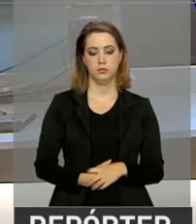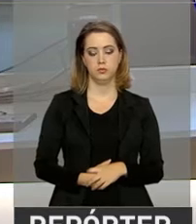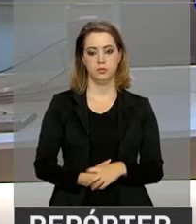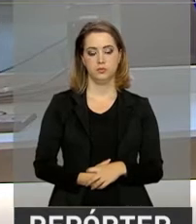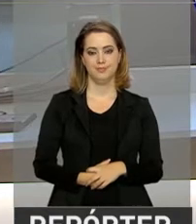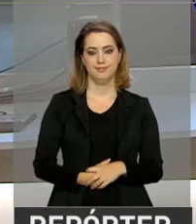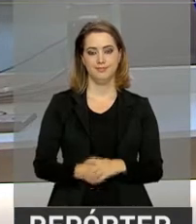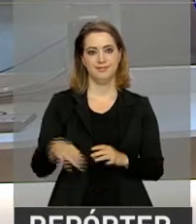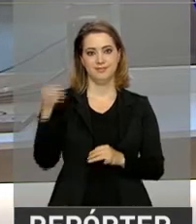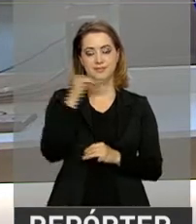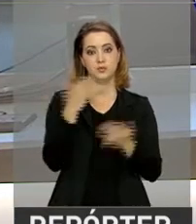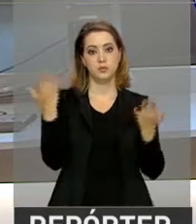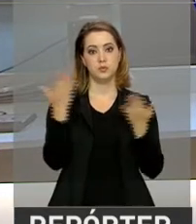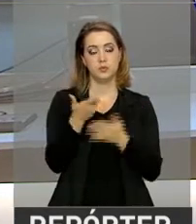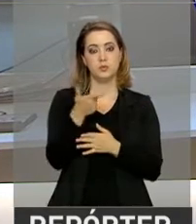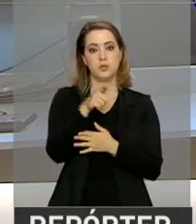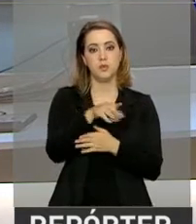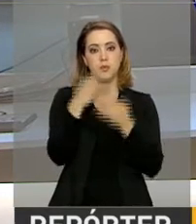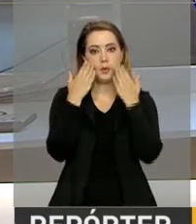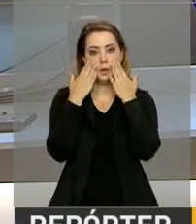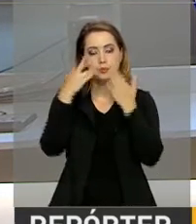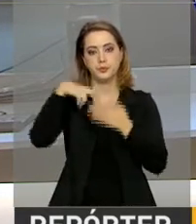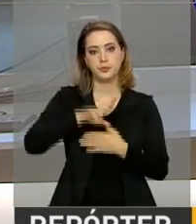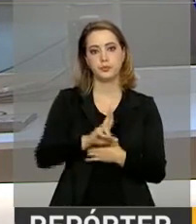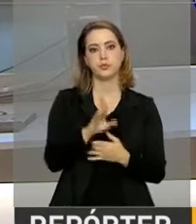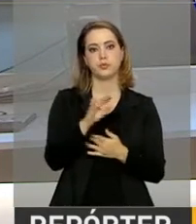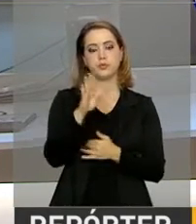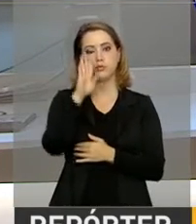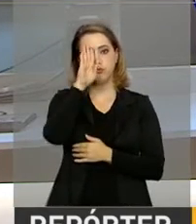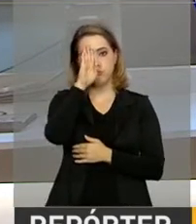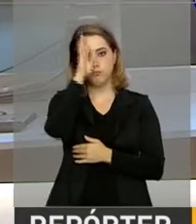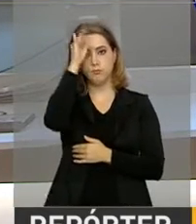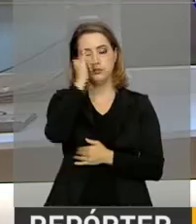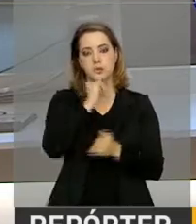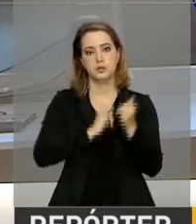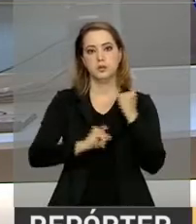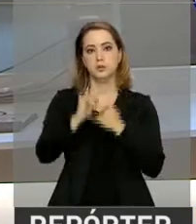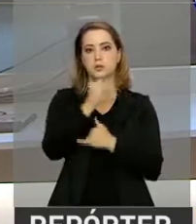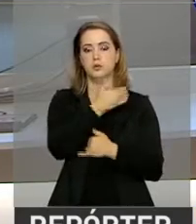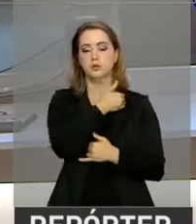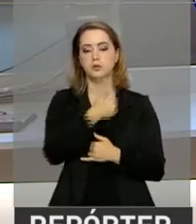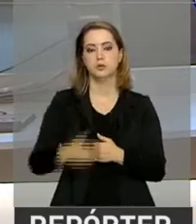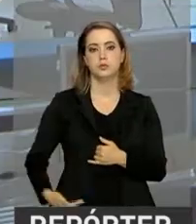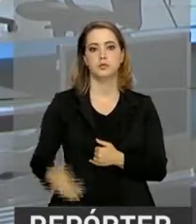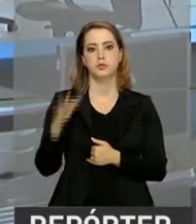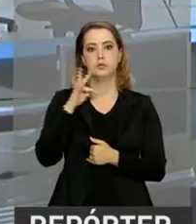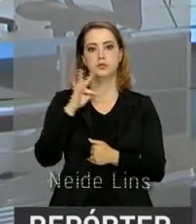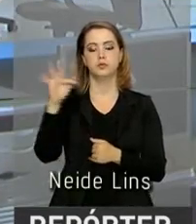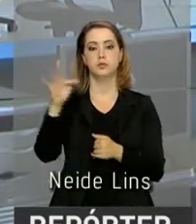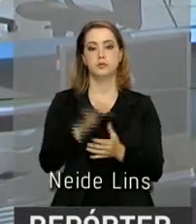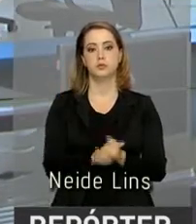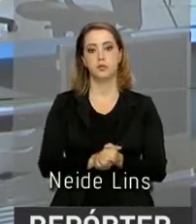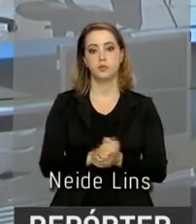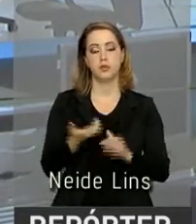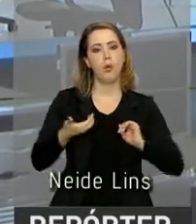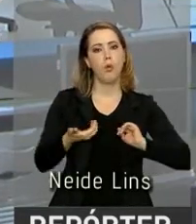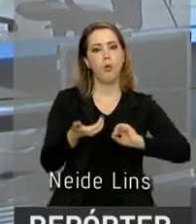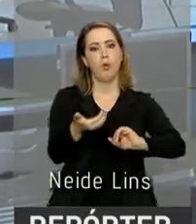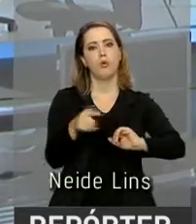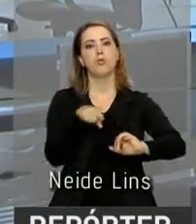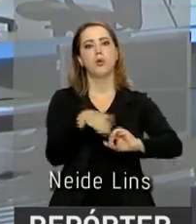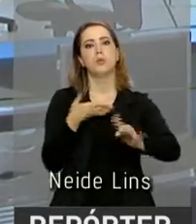o la no ar mais uma edição do repórter nbr as principais notícias do governo federal o congresso nacional